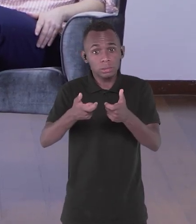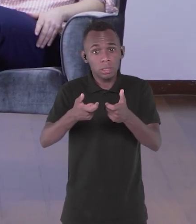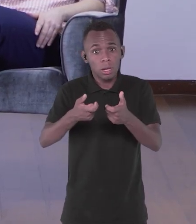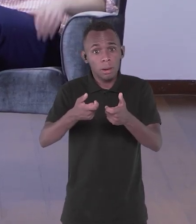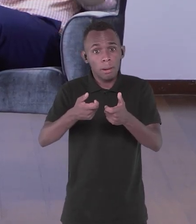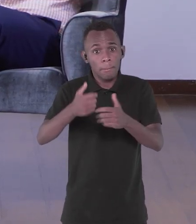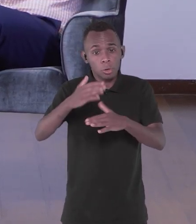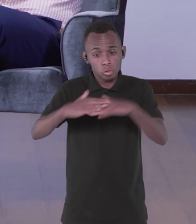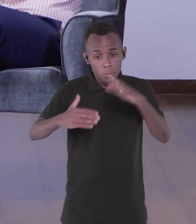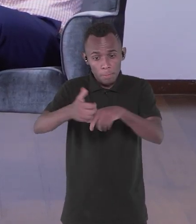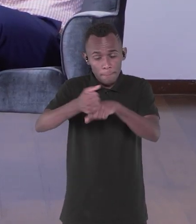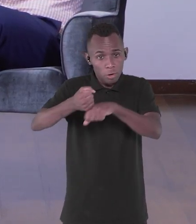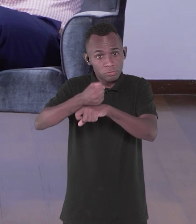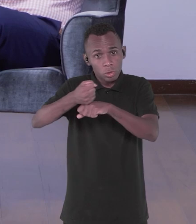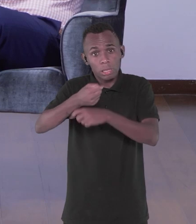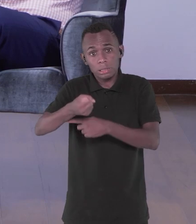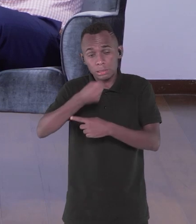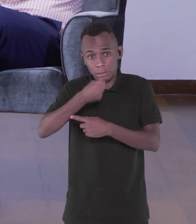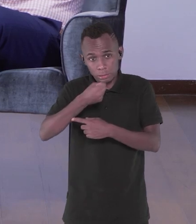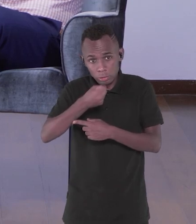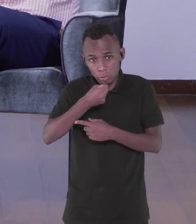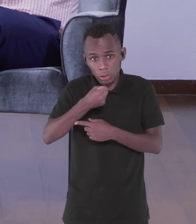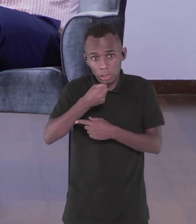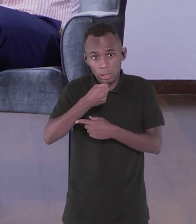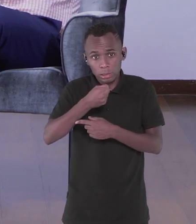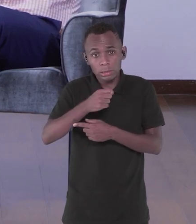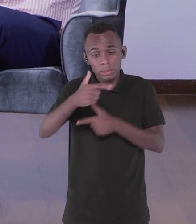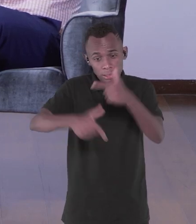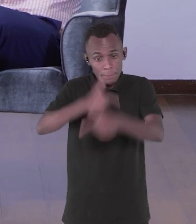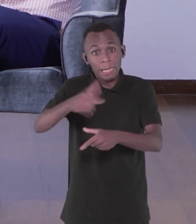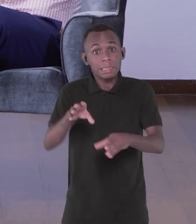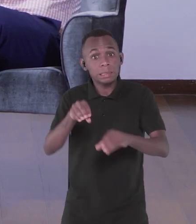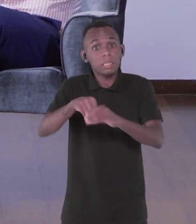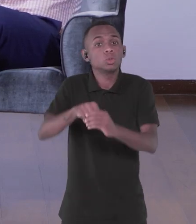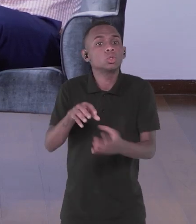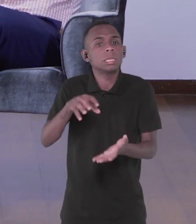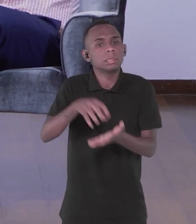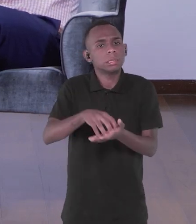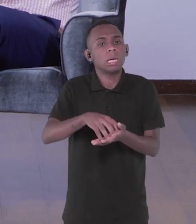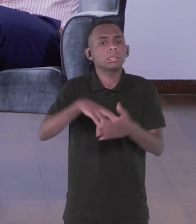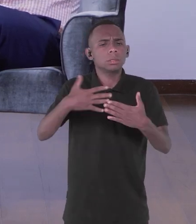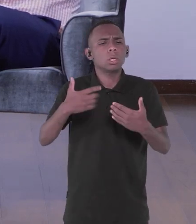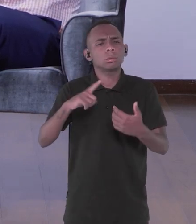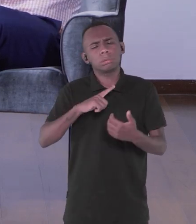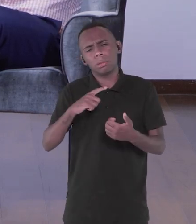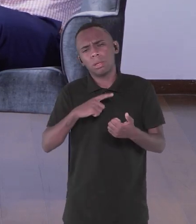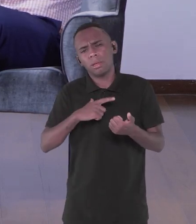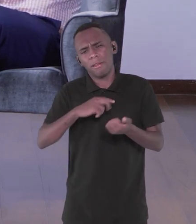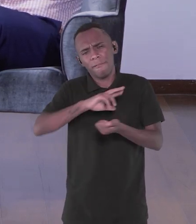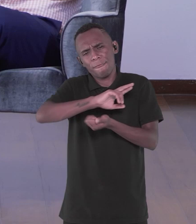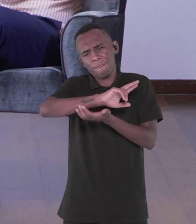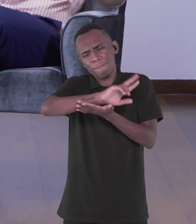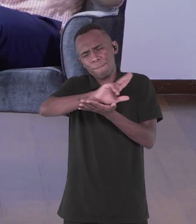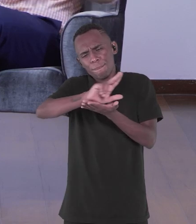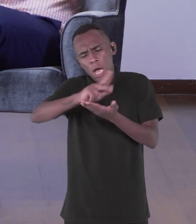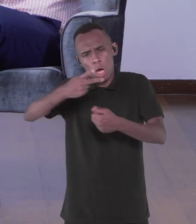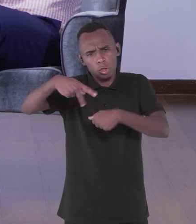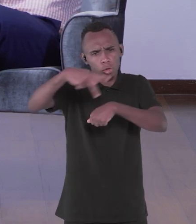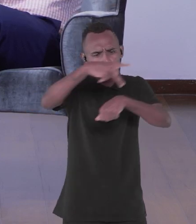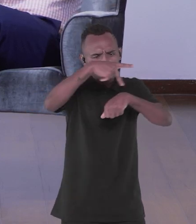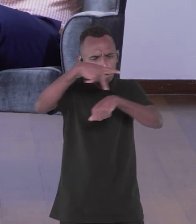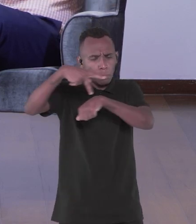dentro. E aí, meu vizinho é da Turquia, o outro é do Senegal, tem o japonês, tem os chineses, que são